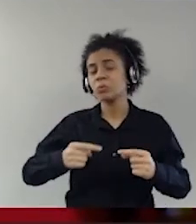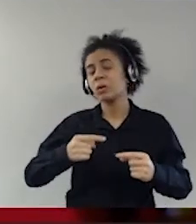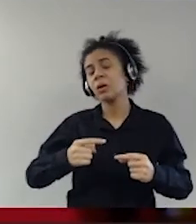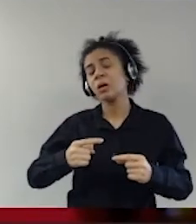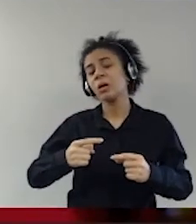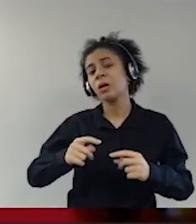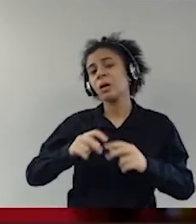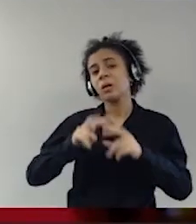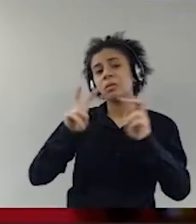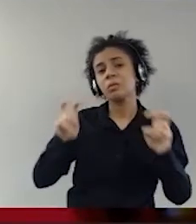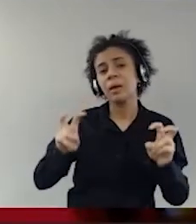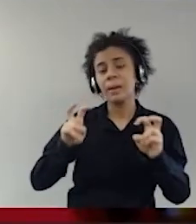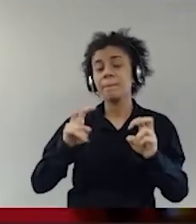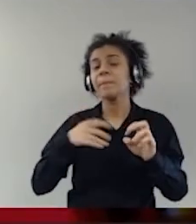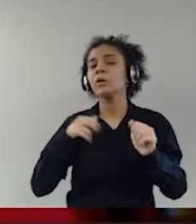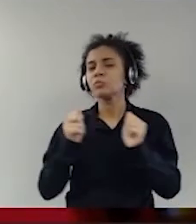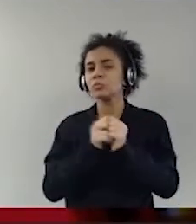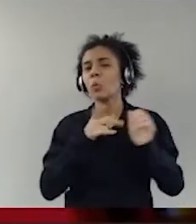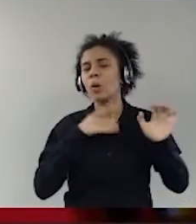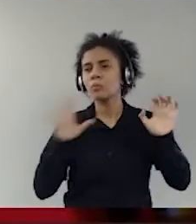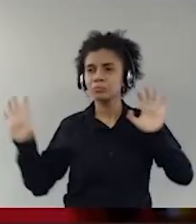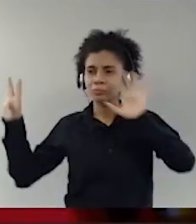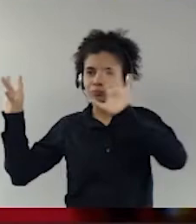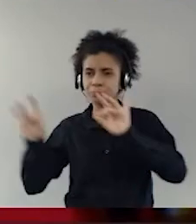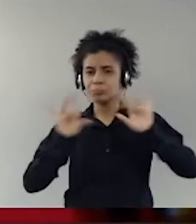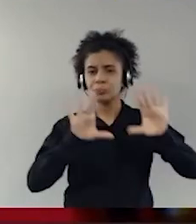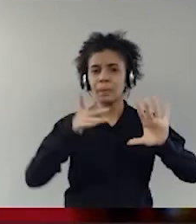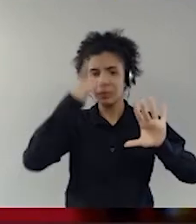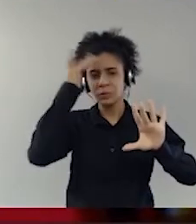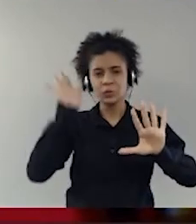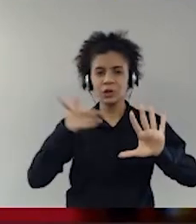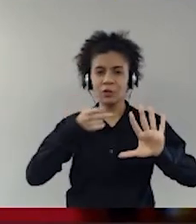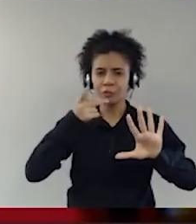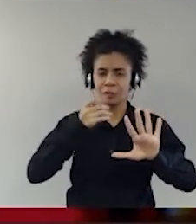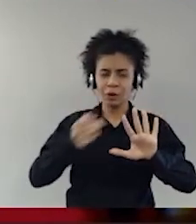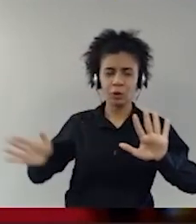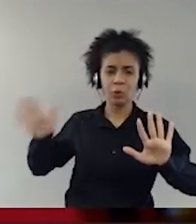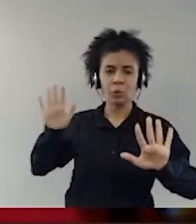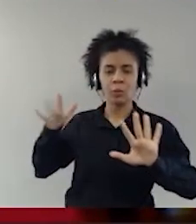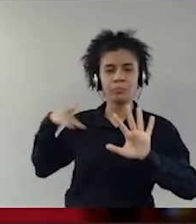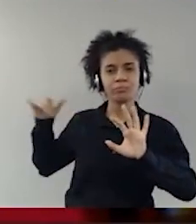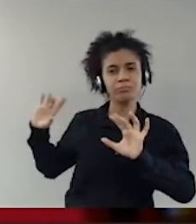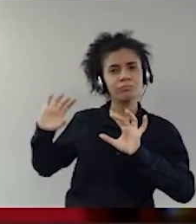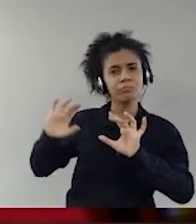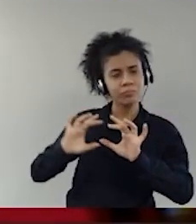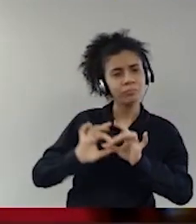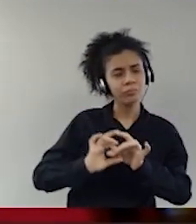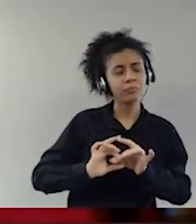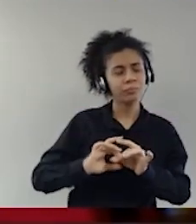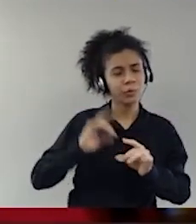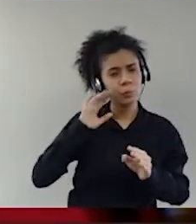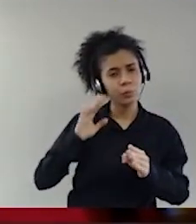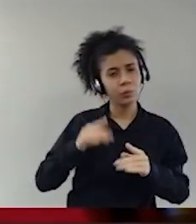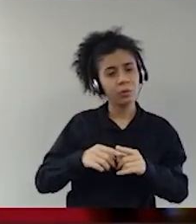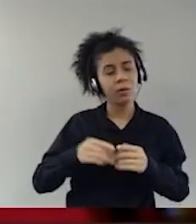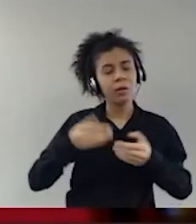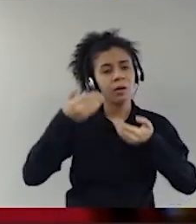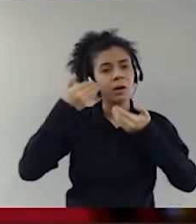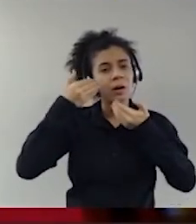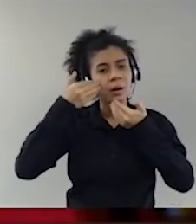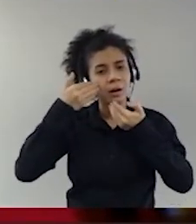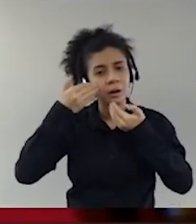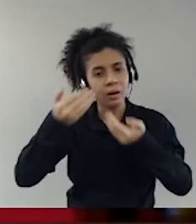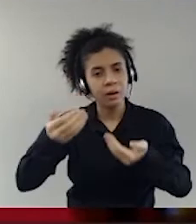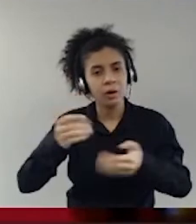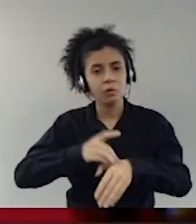conceitos, e eu vou na mesma linha daqueles que me antecederam, daquela e daquele que me antecedeu. Grata